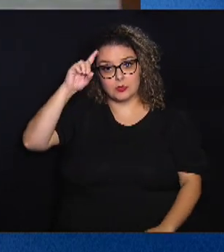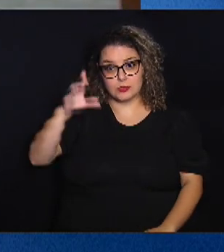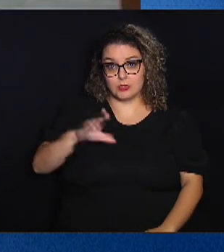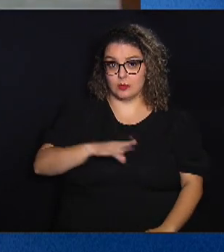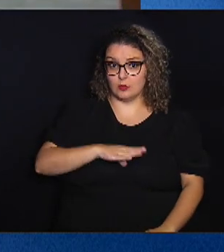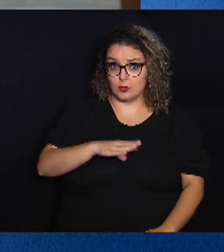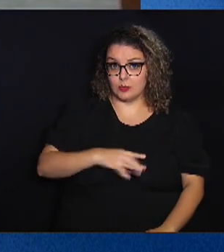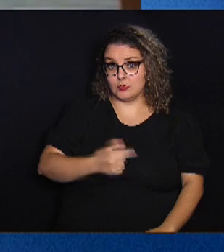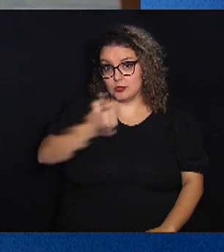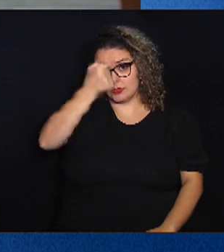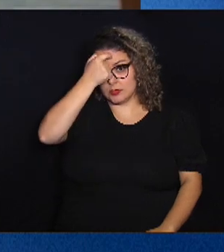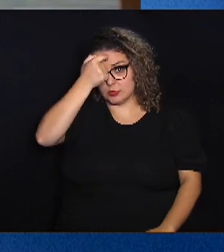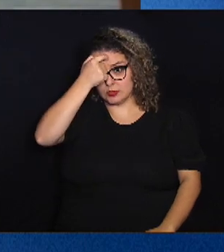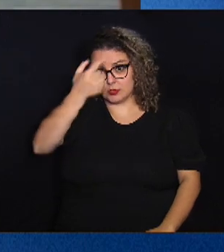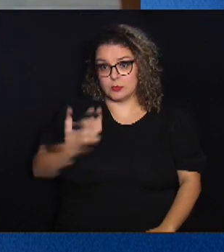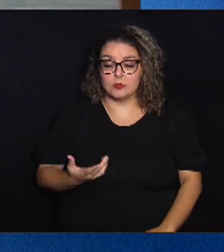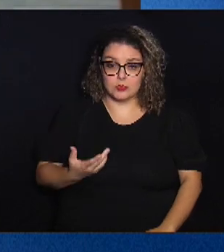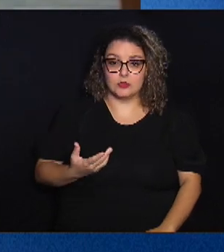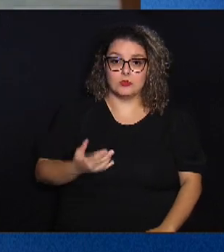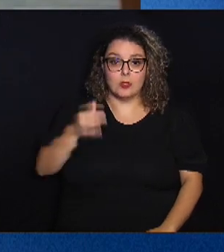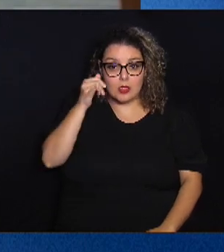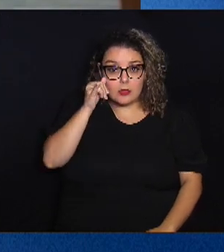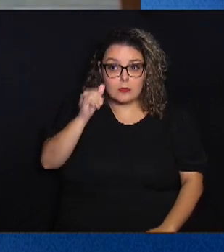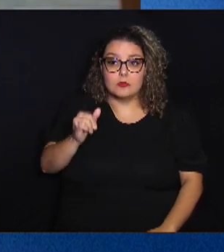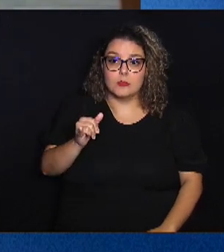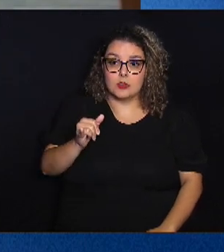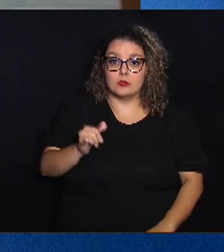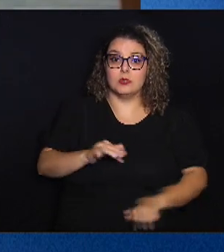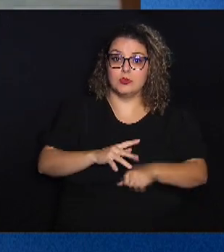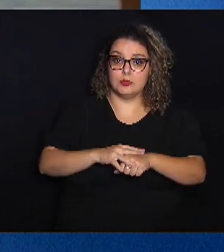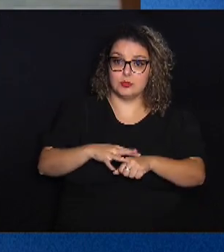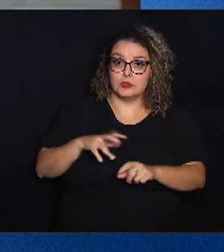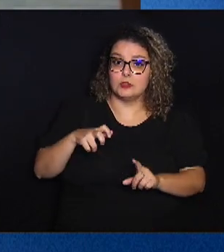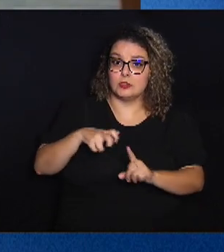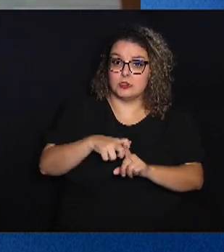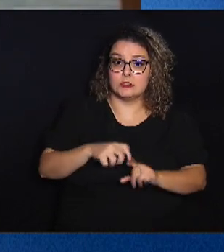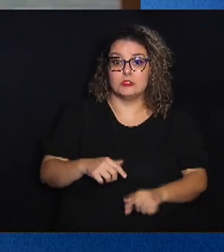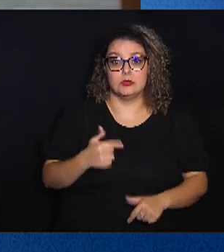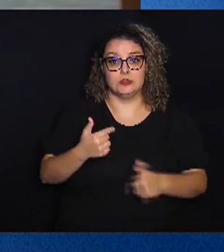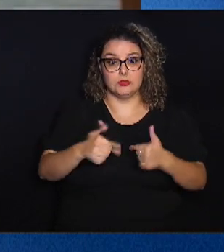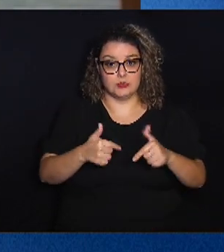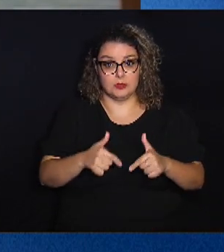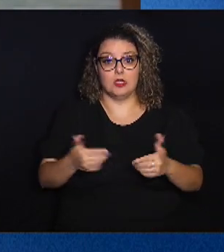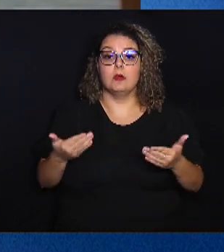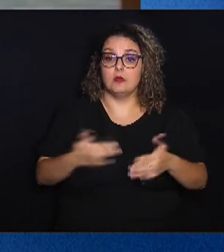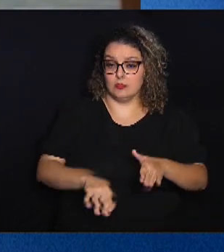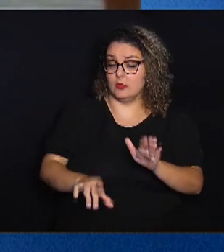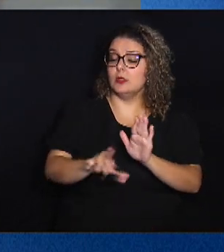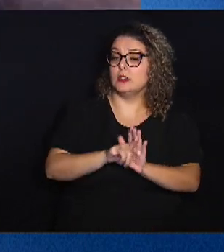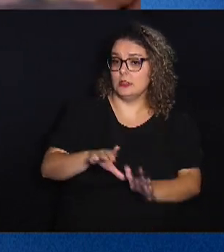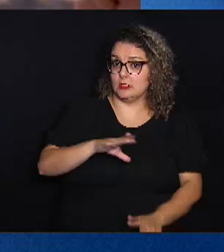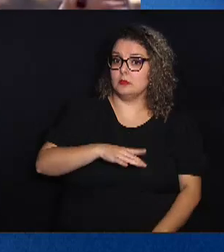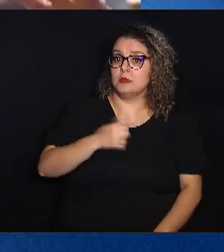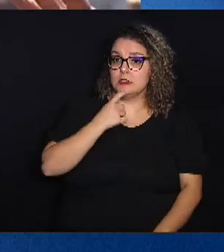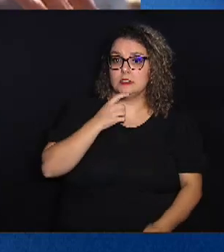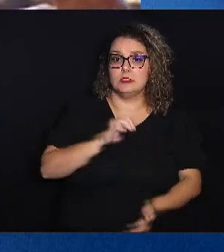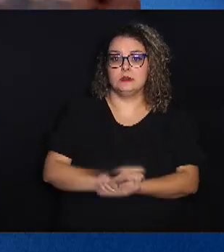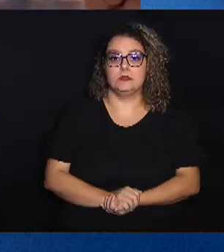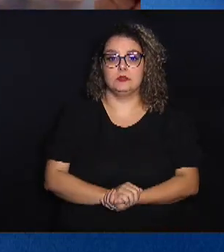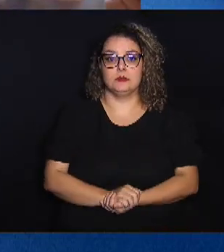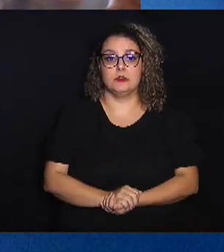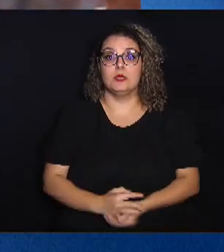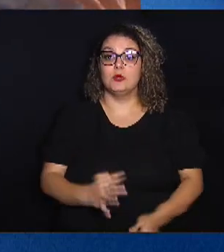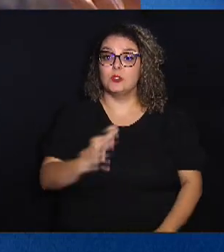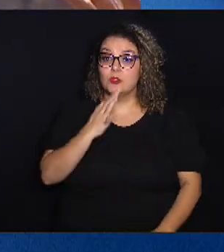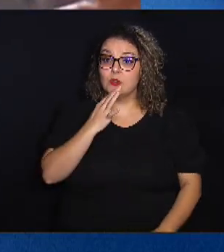da Conscientização sobre Prevenção de Doenças e Acidentes de Trabalho, agora é lei em Campinas. E